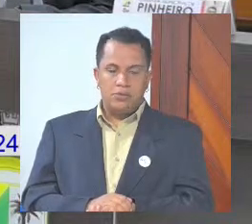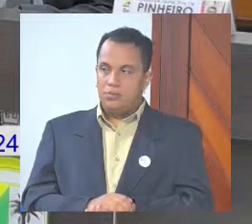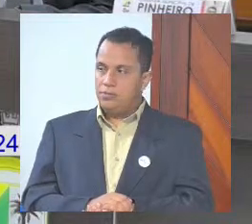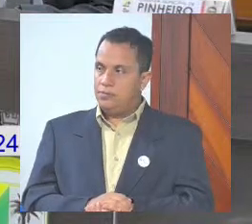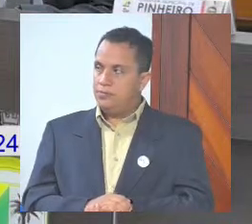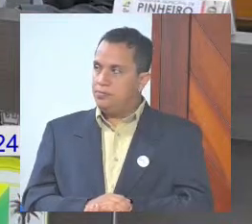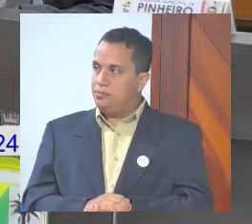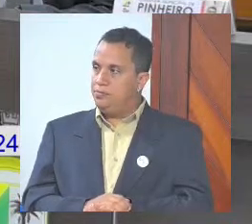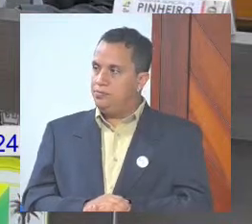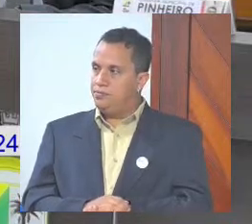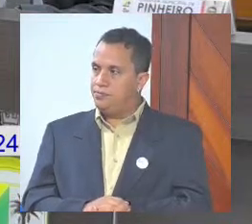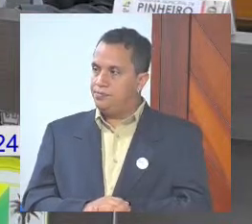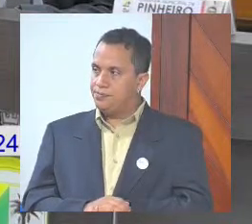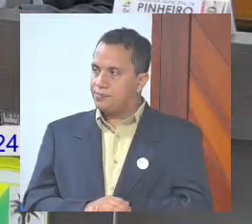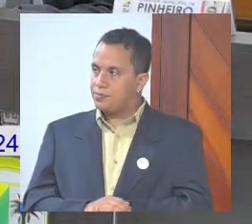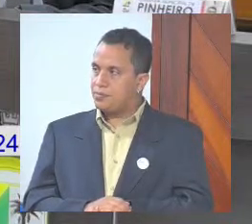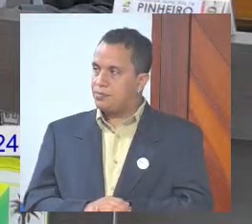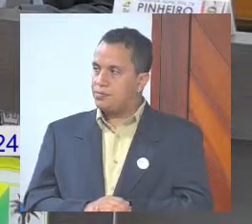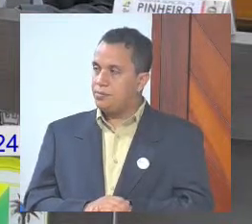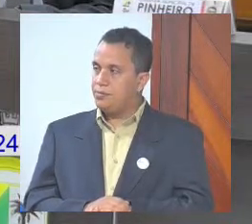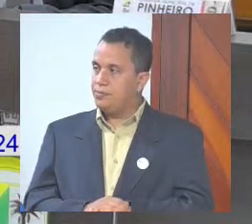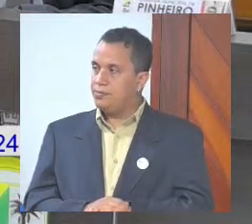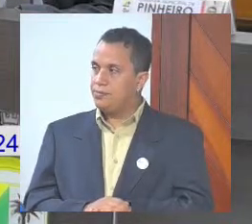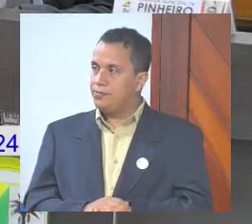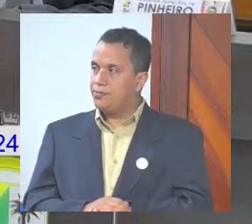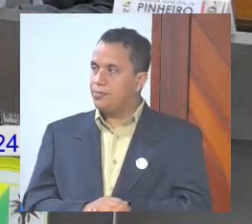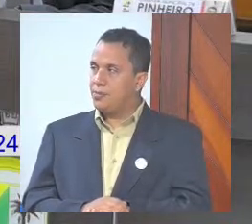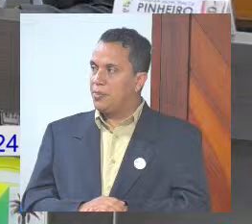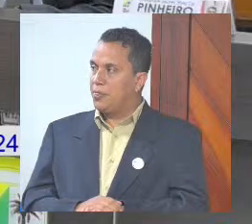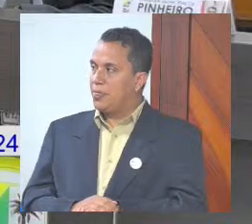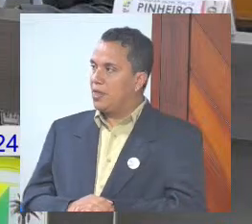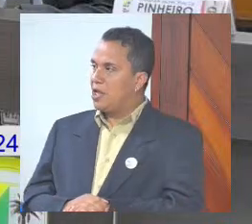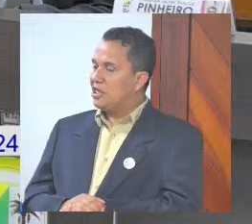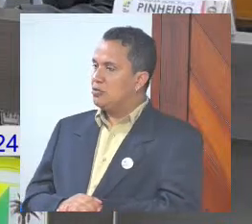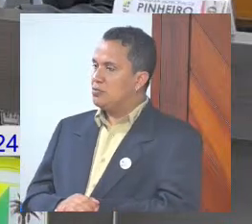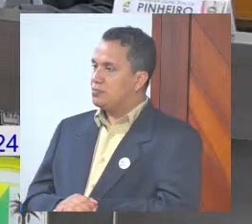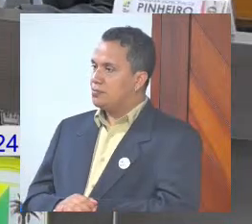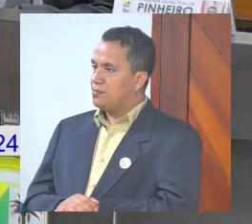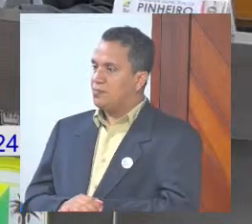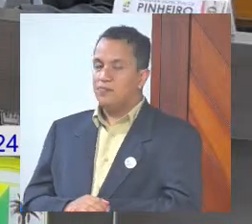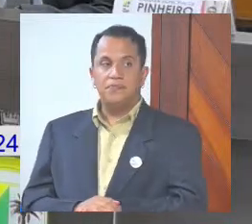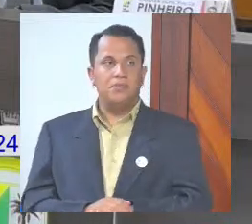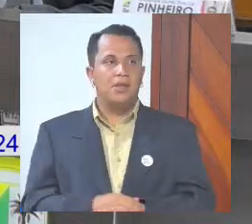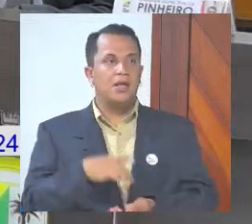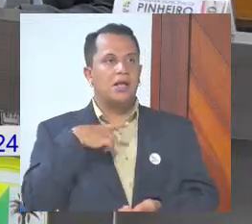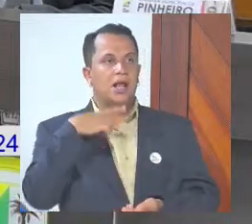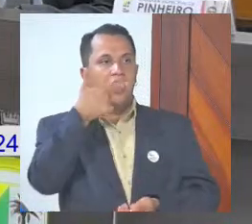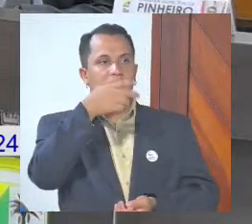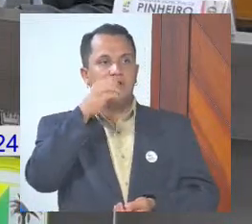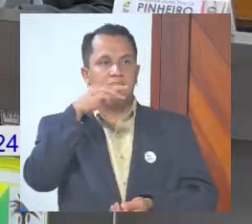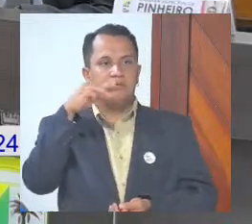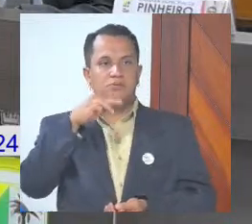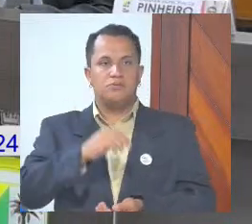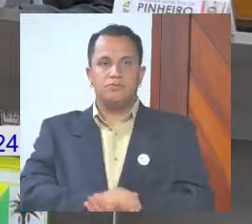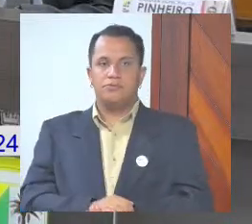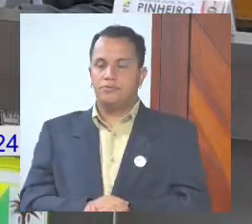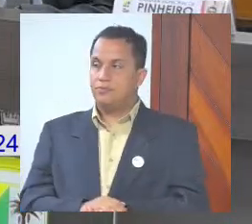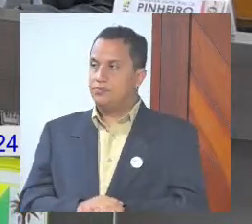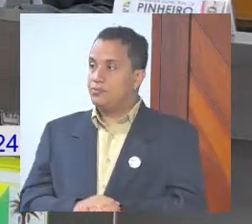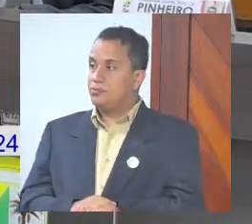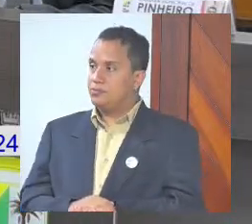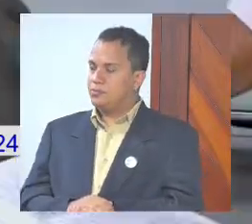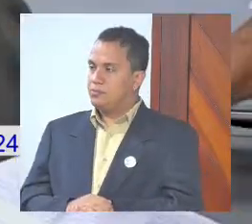No bloco parlamentar, o vereador Ednildo. Vossa Excelência tem até 20 minutos.